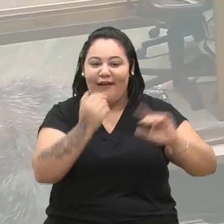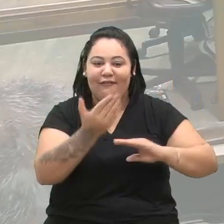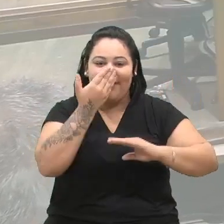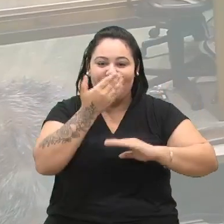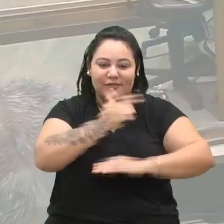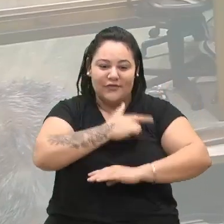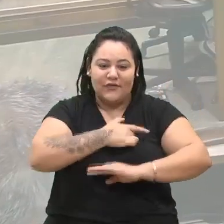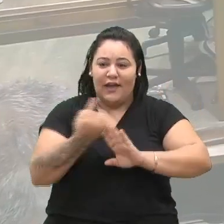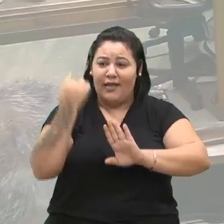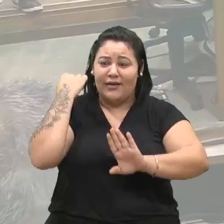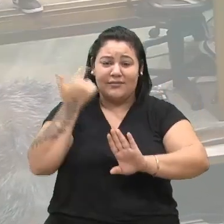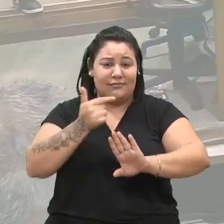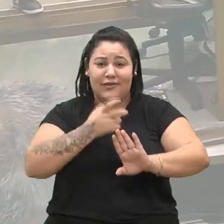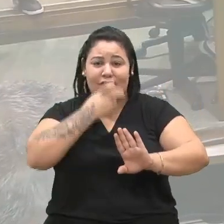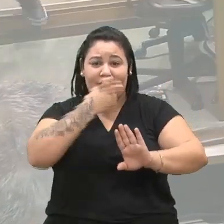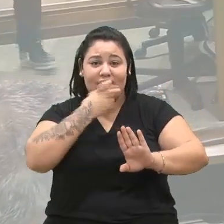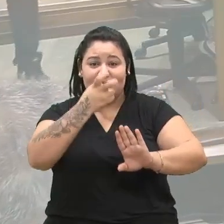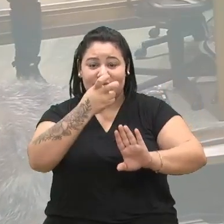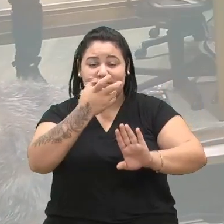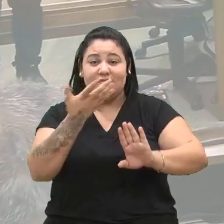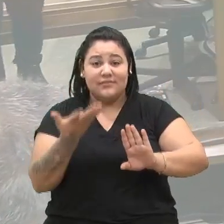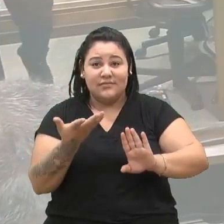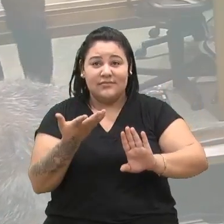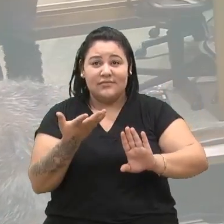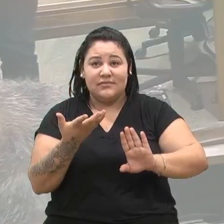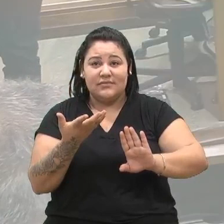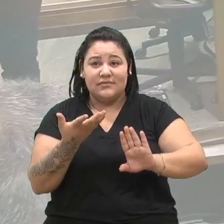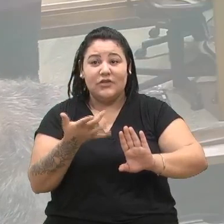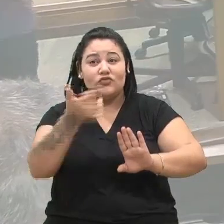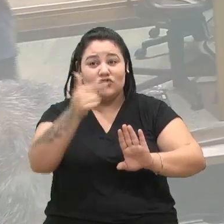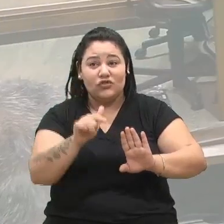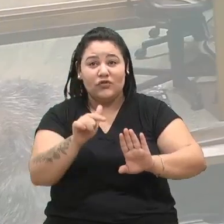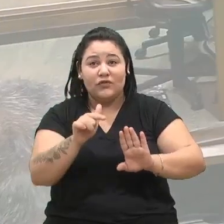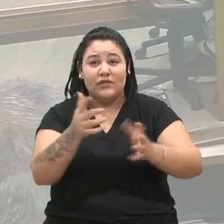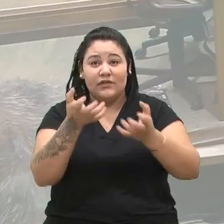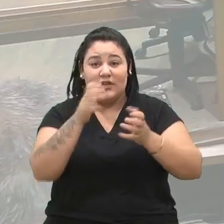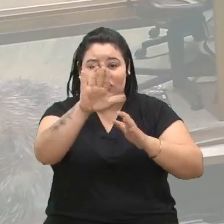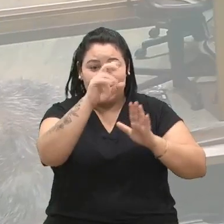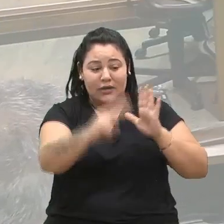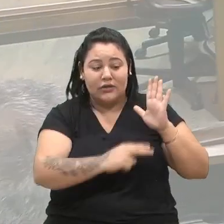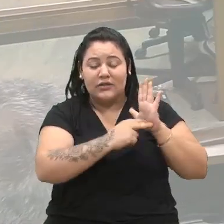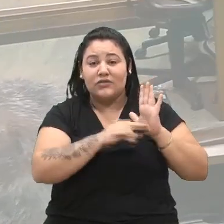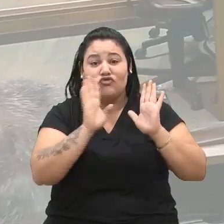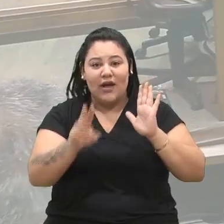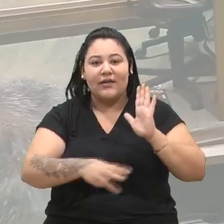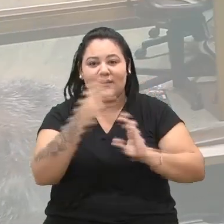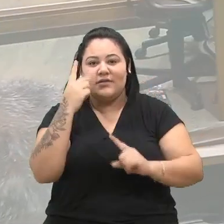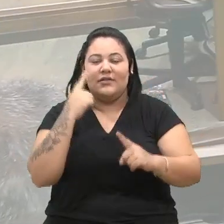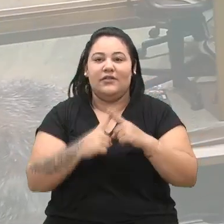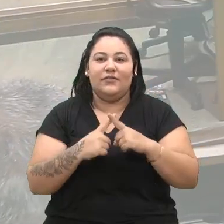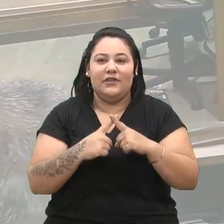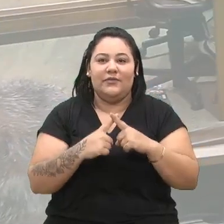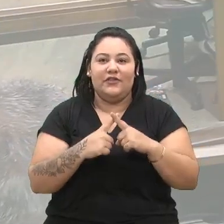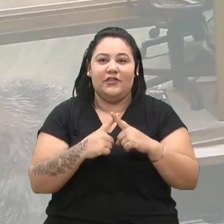trás não têm voz. Então eu gostaria do meu repúdio, mais uma vez, chamar a sua atenção, que é a 3ª vez,